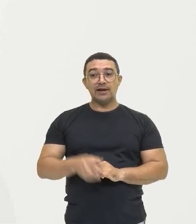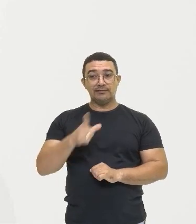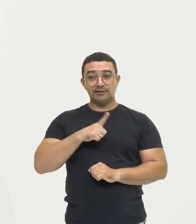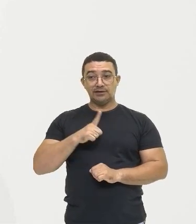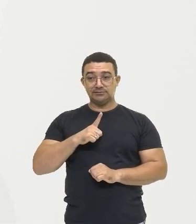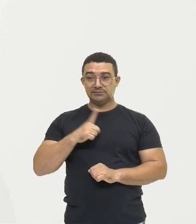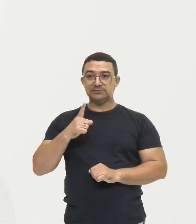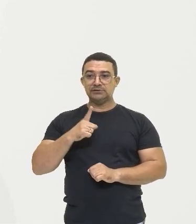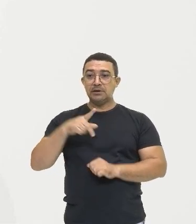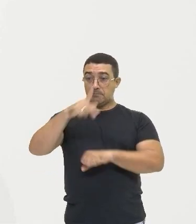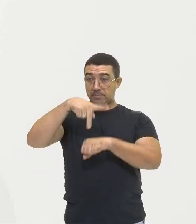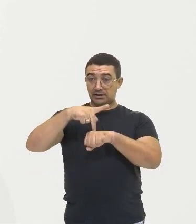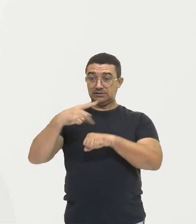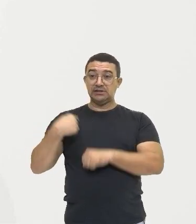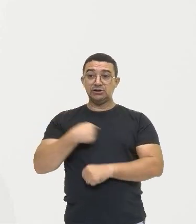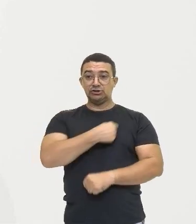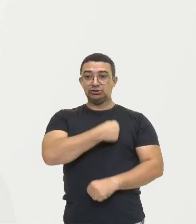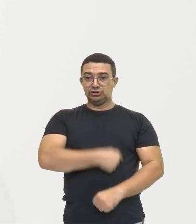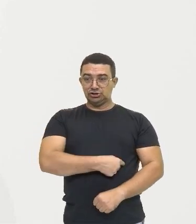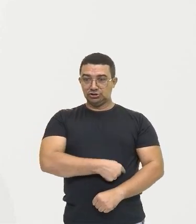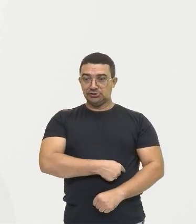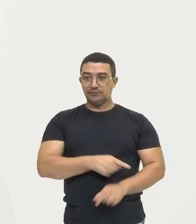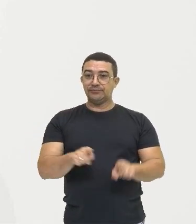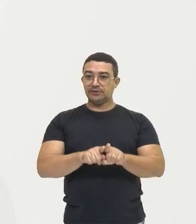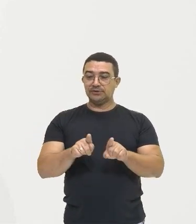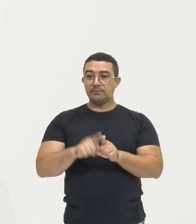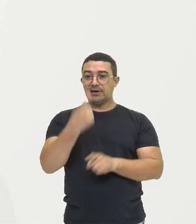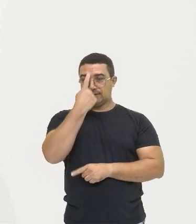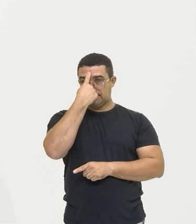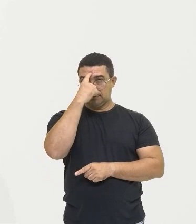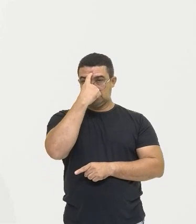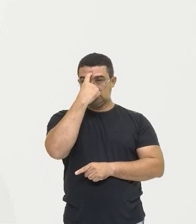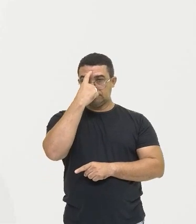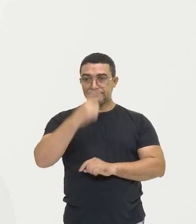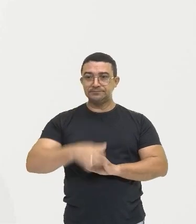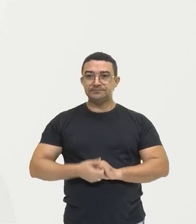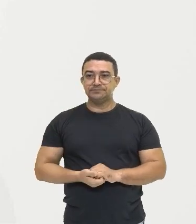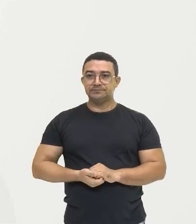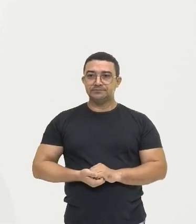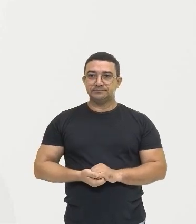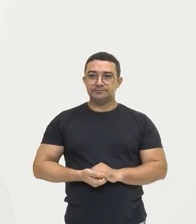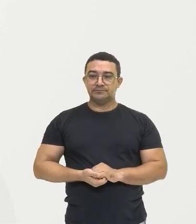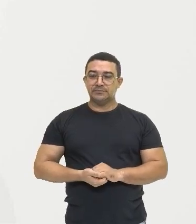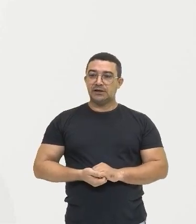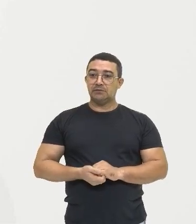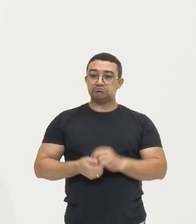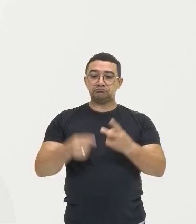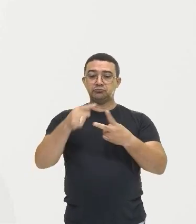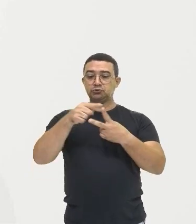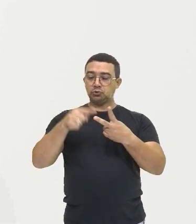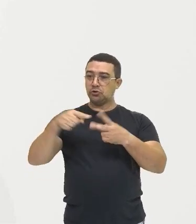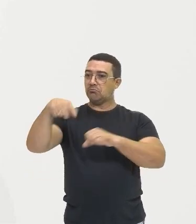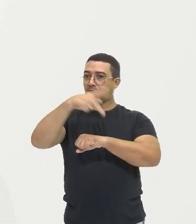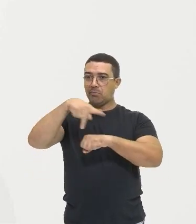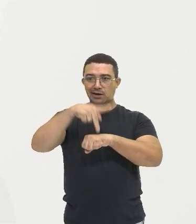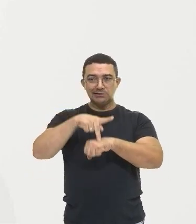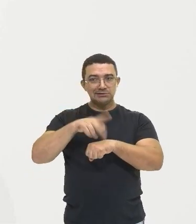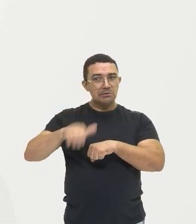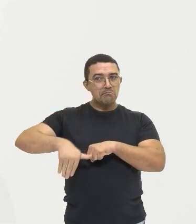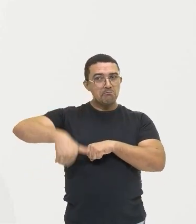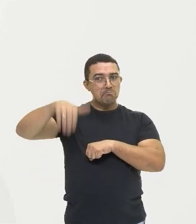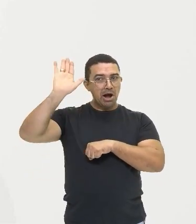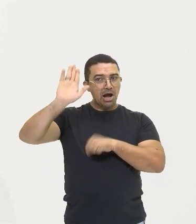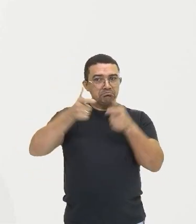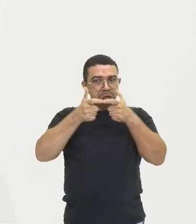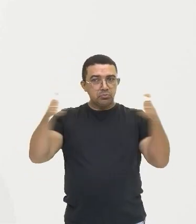China e a Índia, tudo bem? Que são os dois países mais populosos